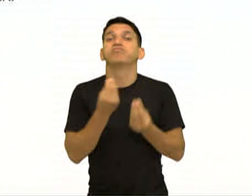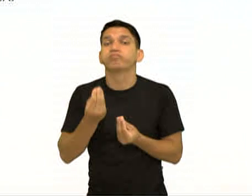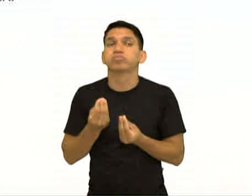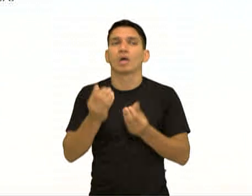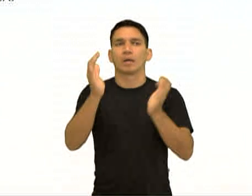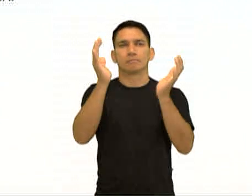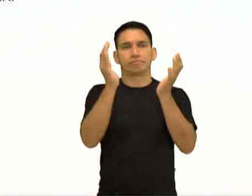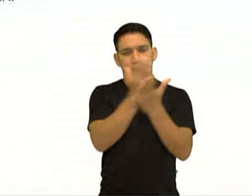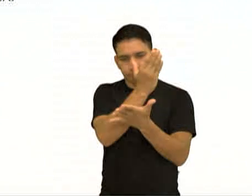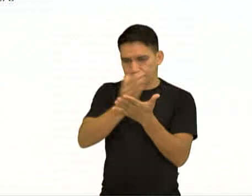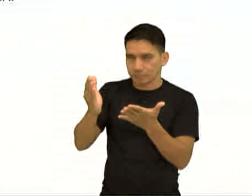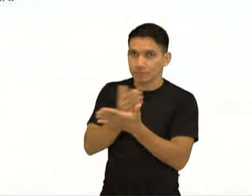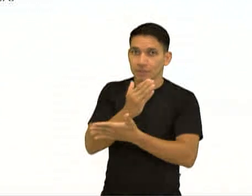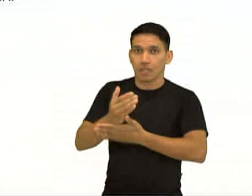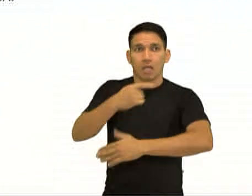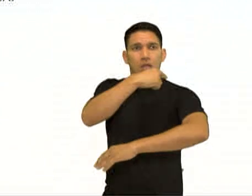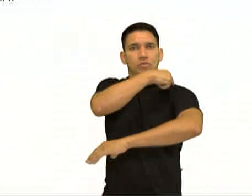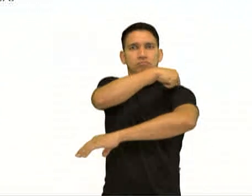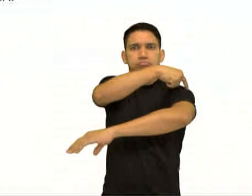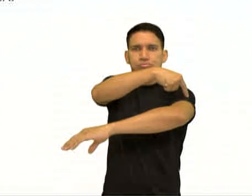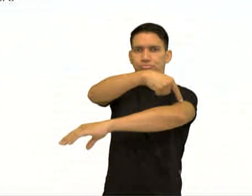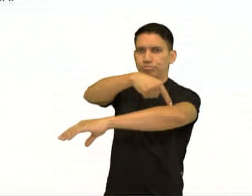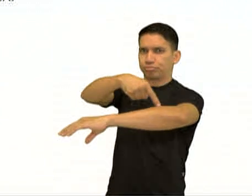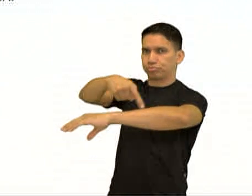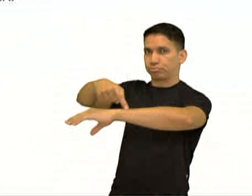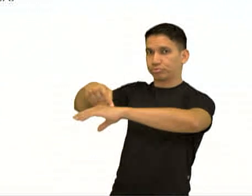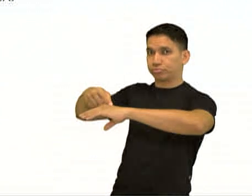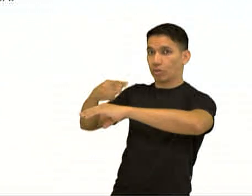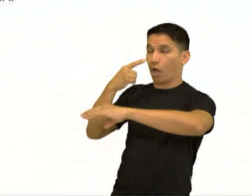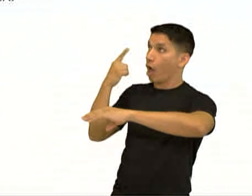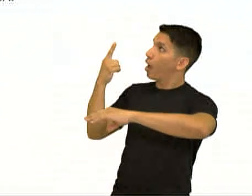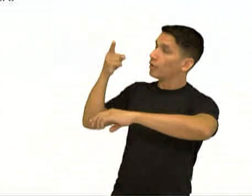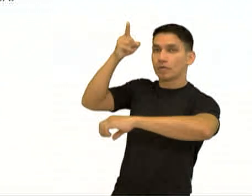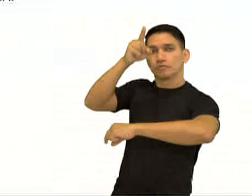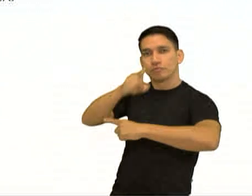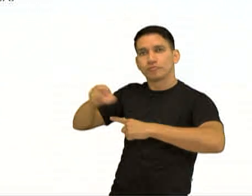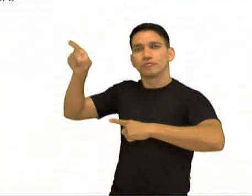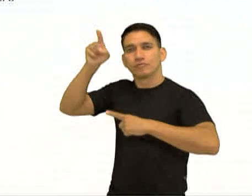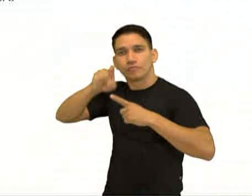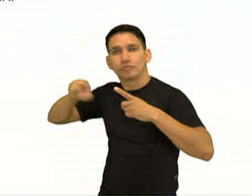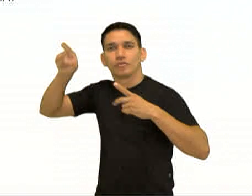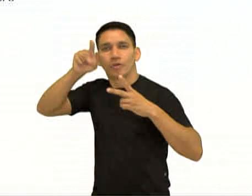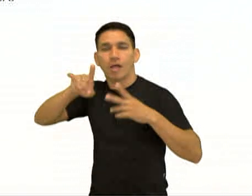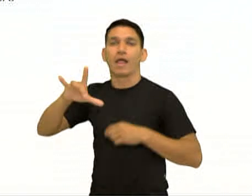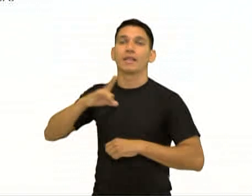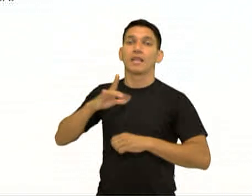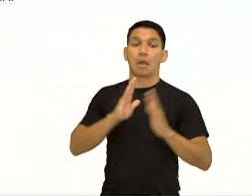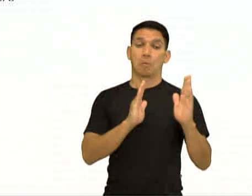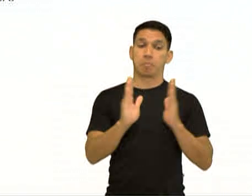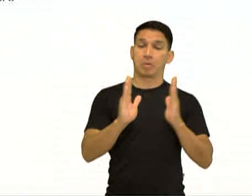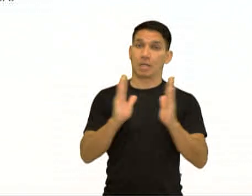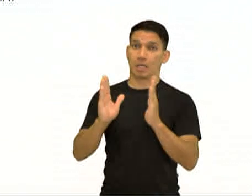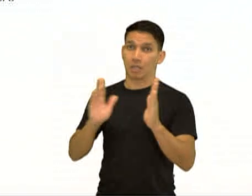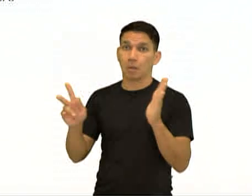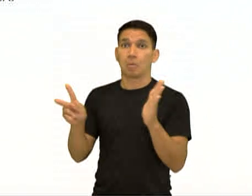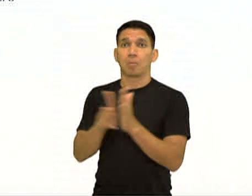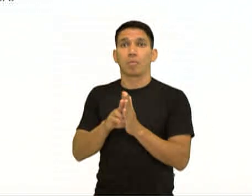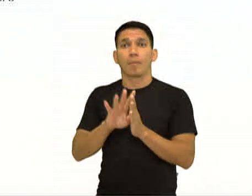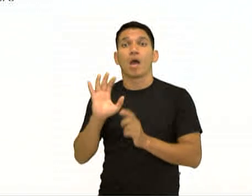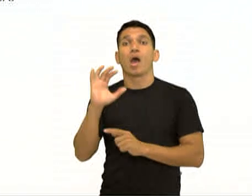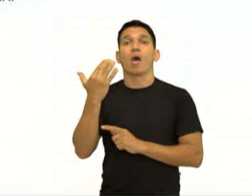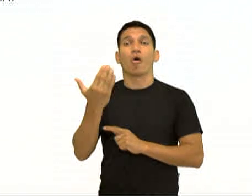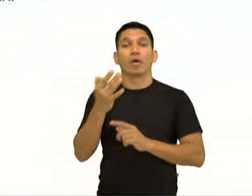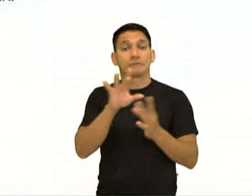de acontecimentos nas chamadas eras geológicas, aonde cada era ou período é marcado por